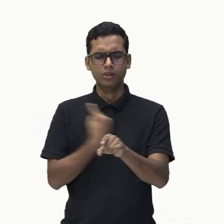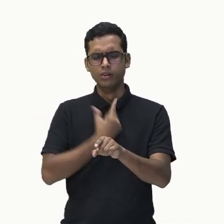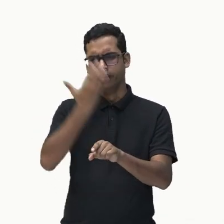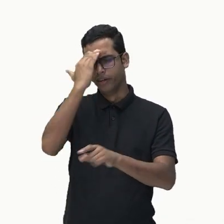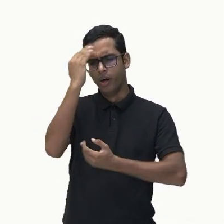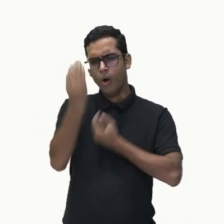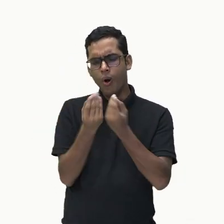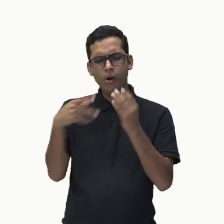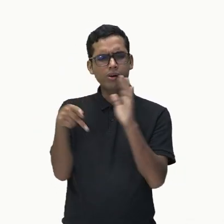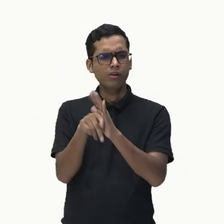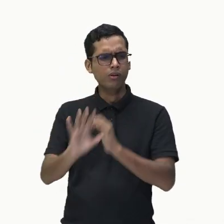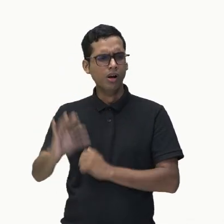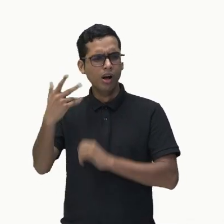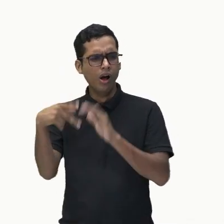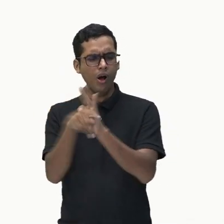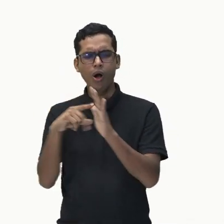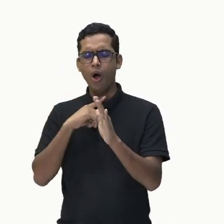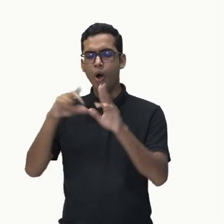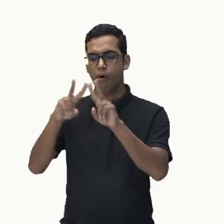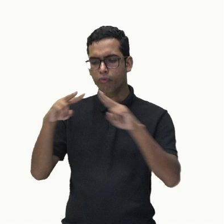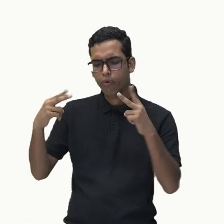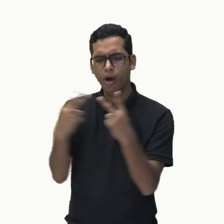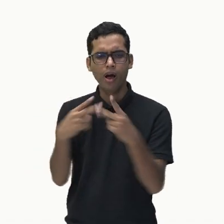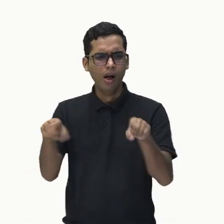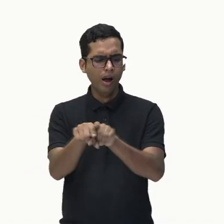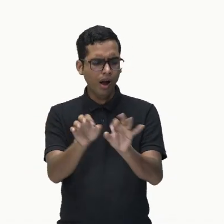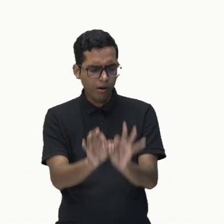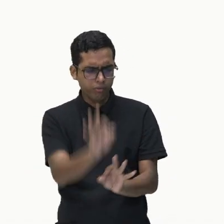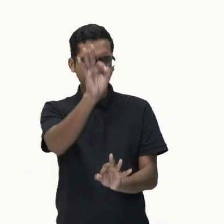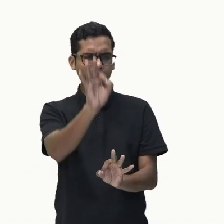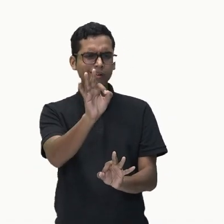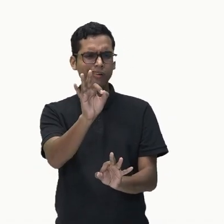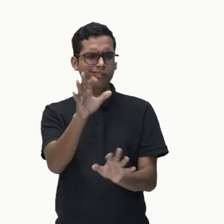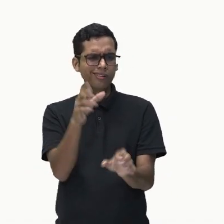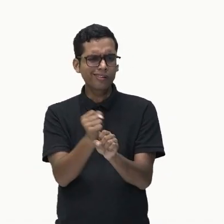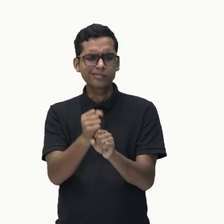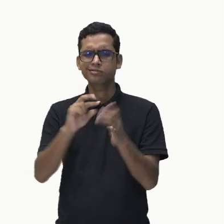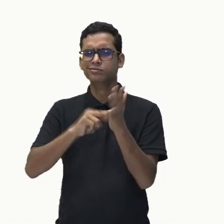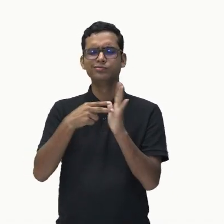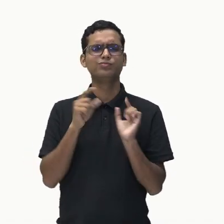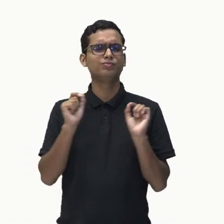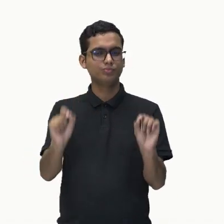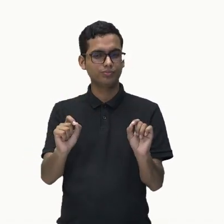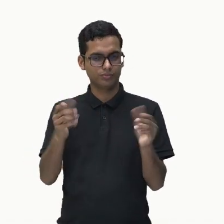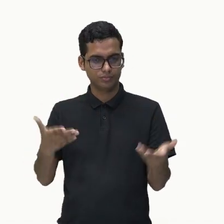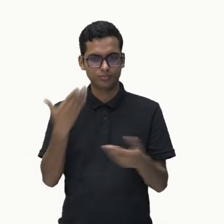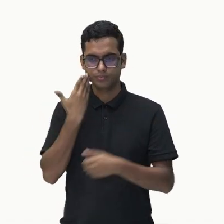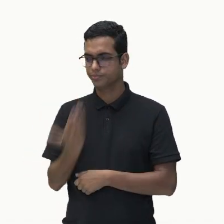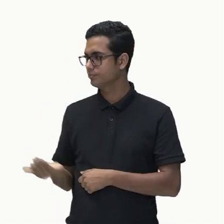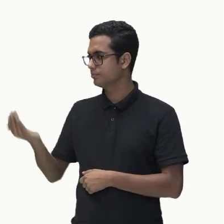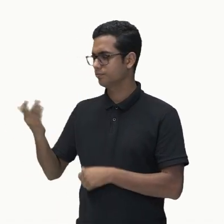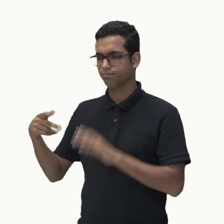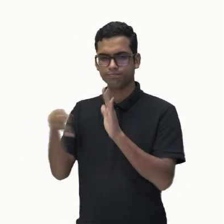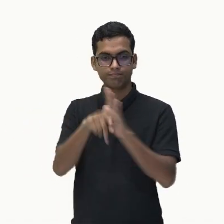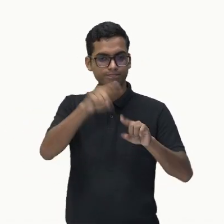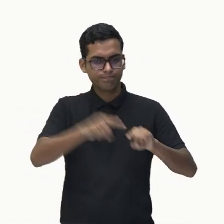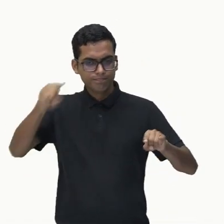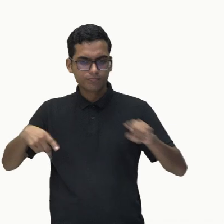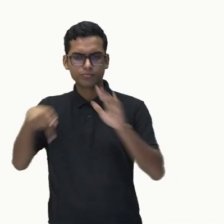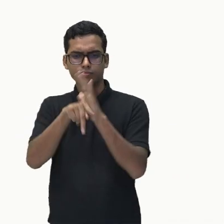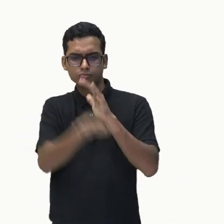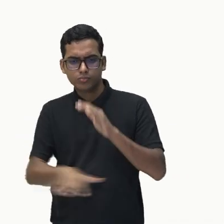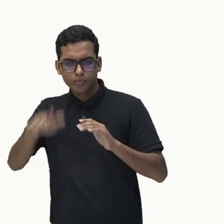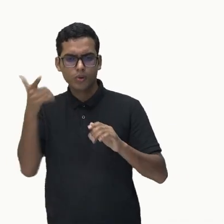está acontecendo com os volumes e com as alturas. Isso significa, pessoal, que como tem uma variação na área, para que